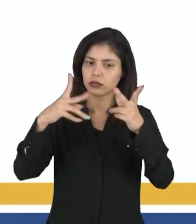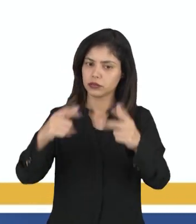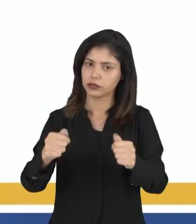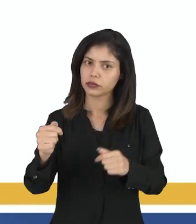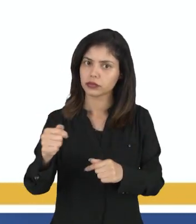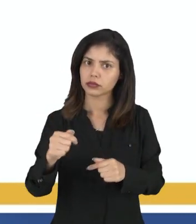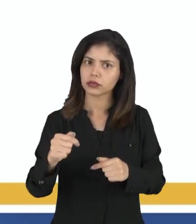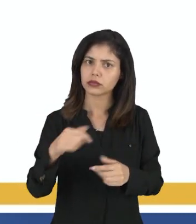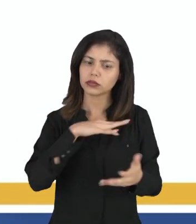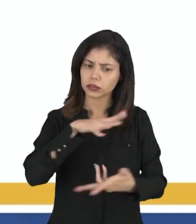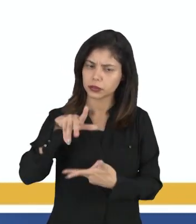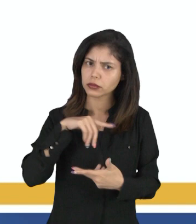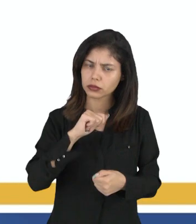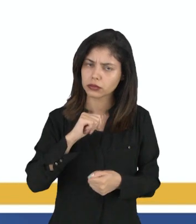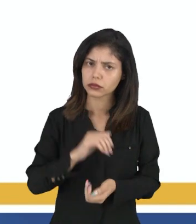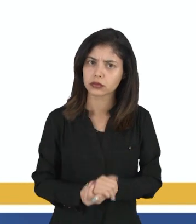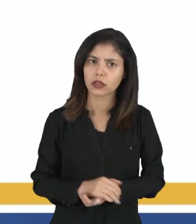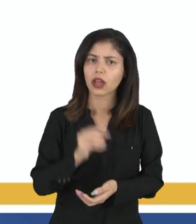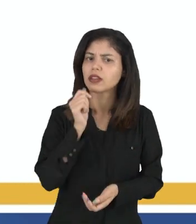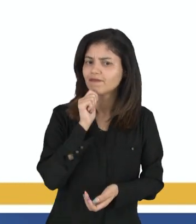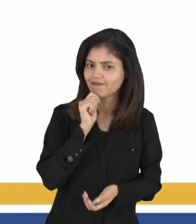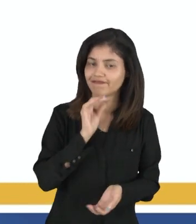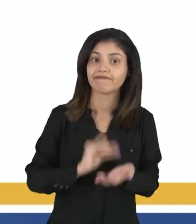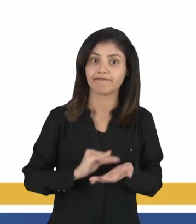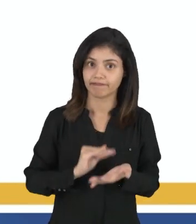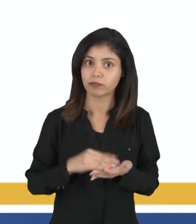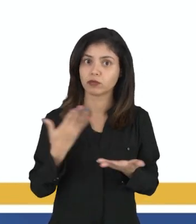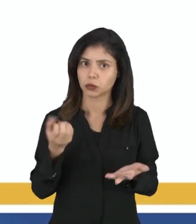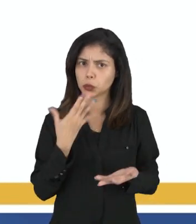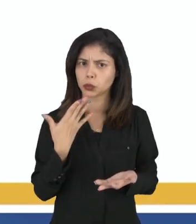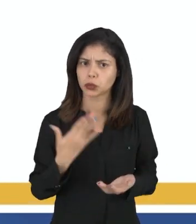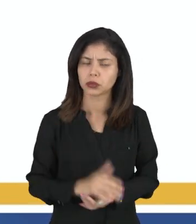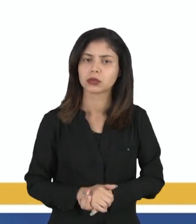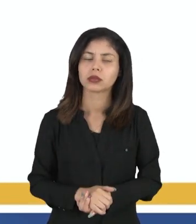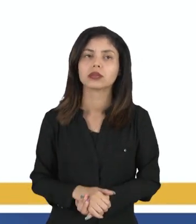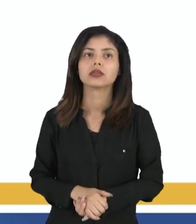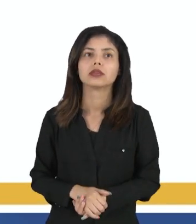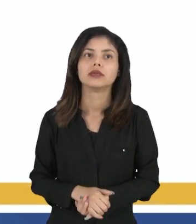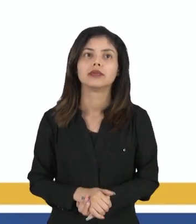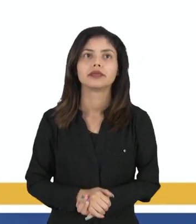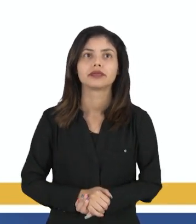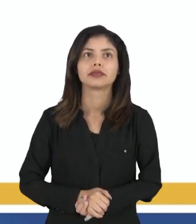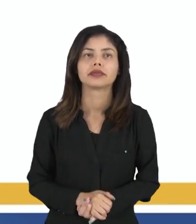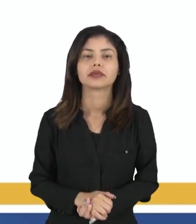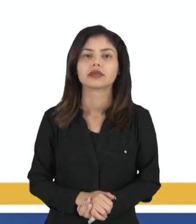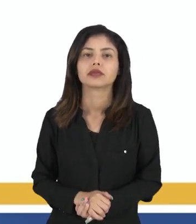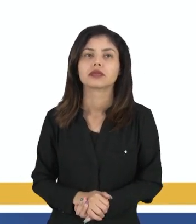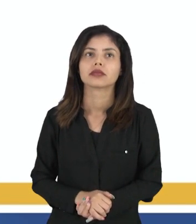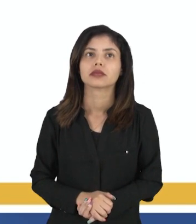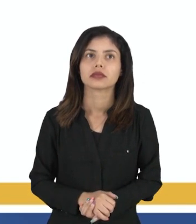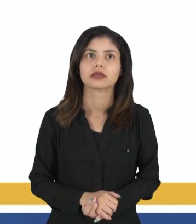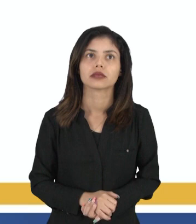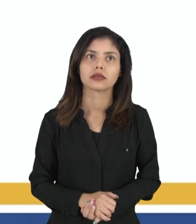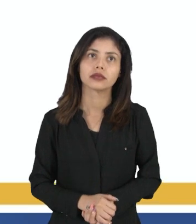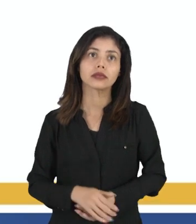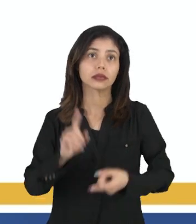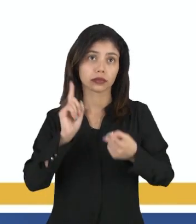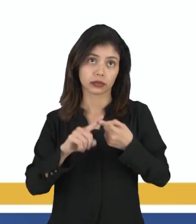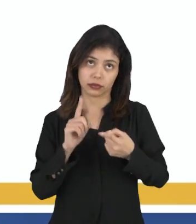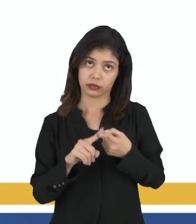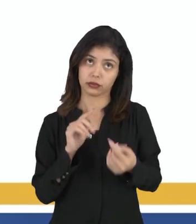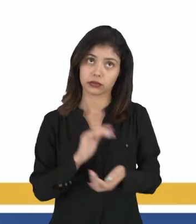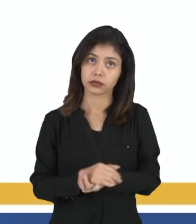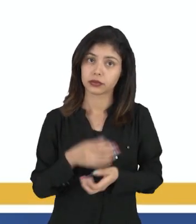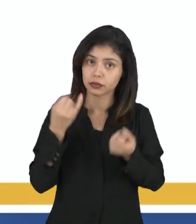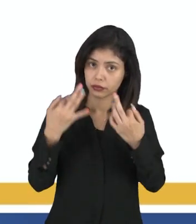os organismos do planeta Terra? Ou ainda falta muito? Tá? Essa é a indagação da questão. Vamos lá? A questão número 1, gente,